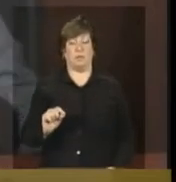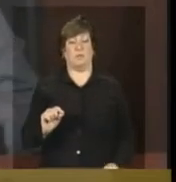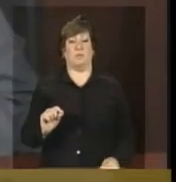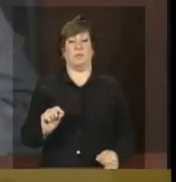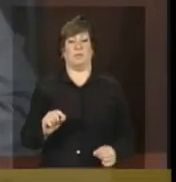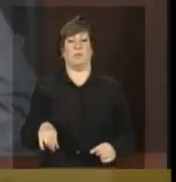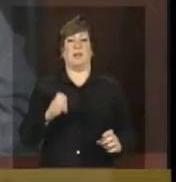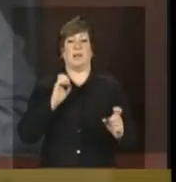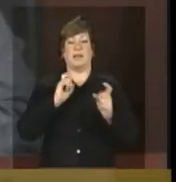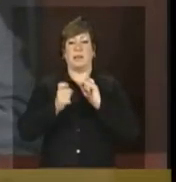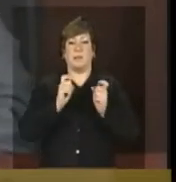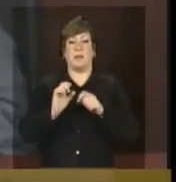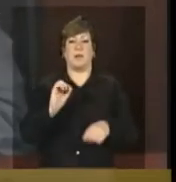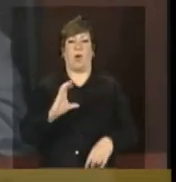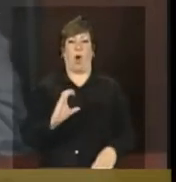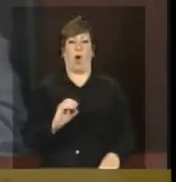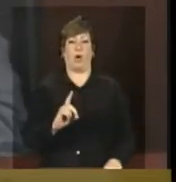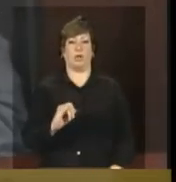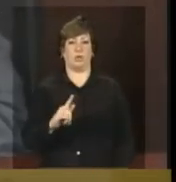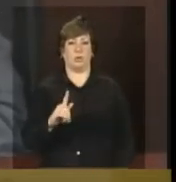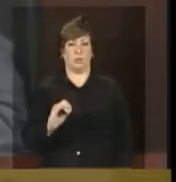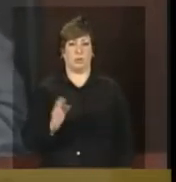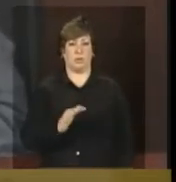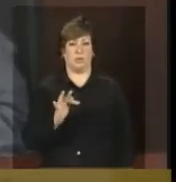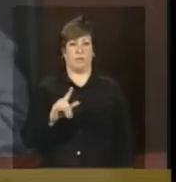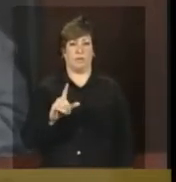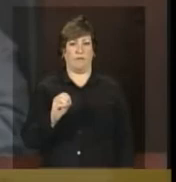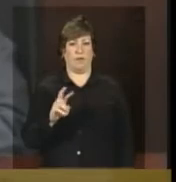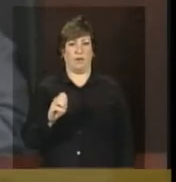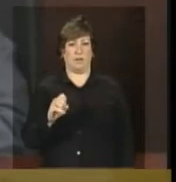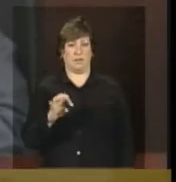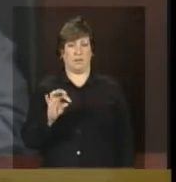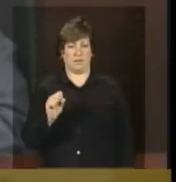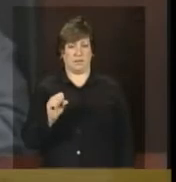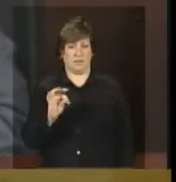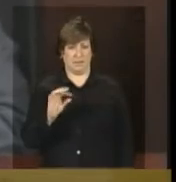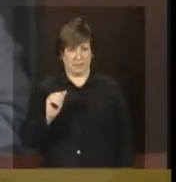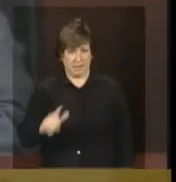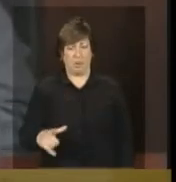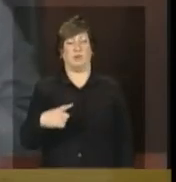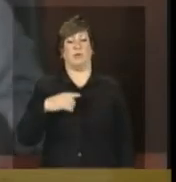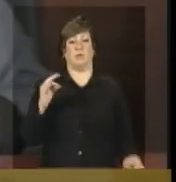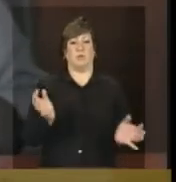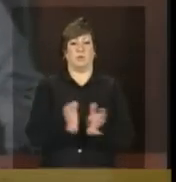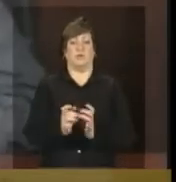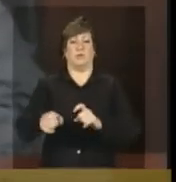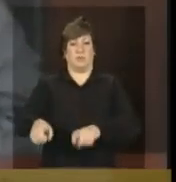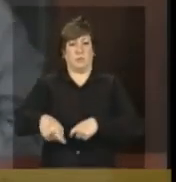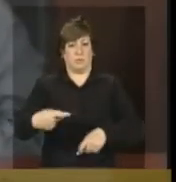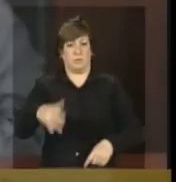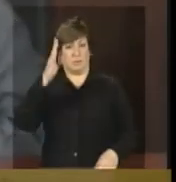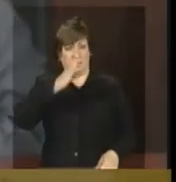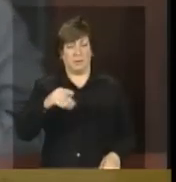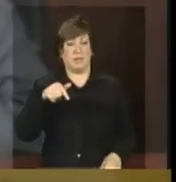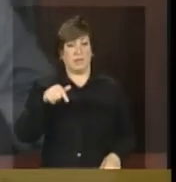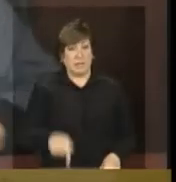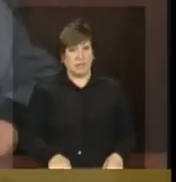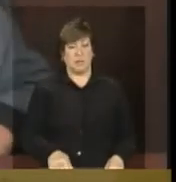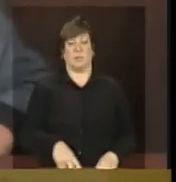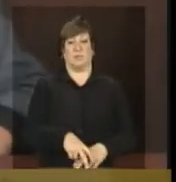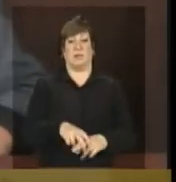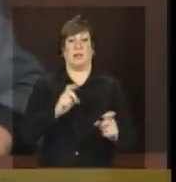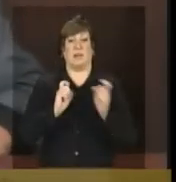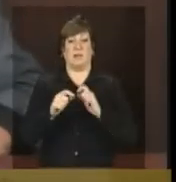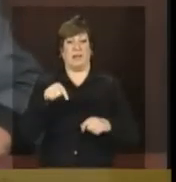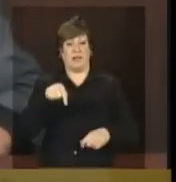desdobramento do debate do Código Florestal, o processo de regularização ambiental dos agricultores no Brasil. O cadastro ambiental, isso é fruto do debate